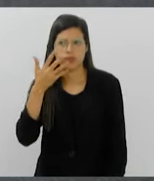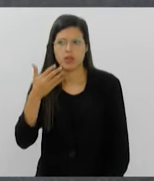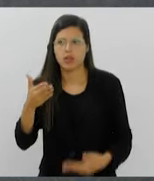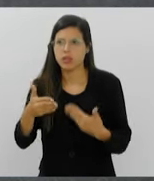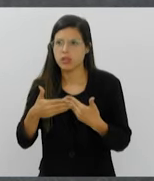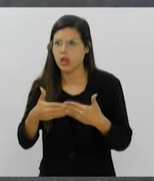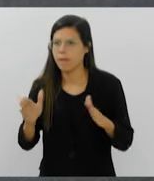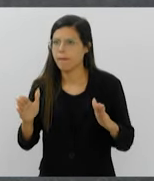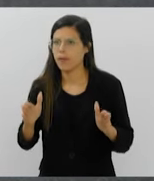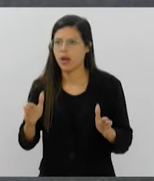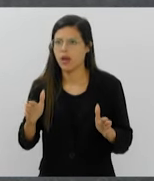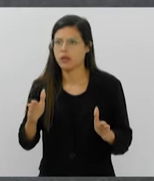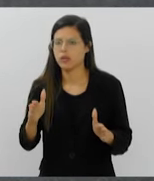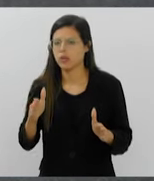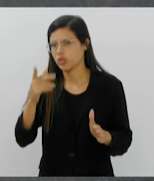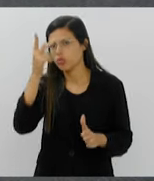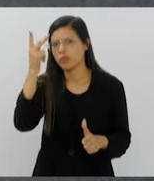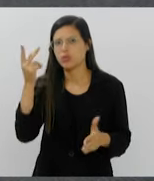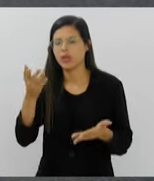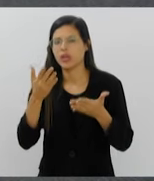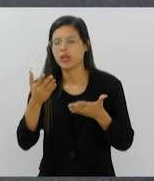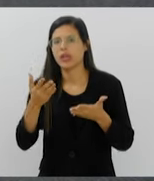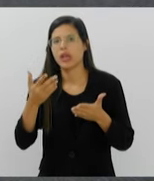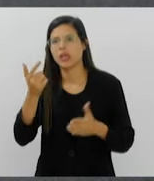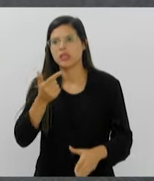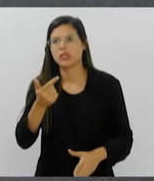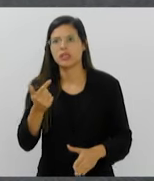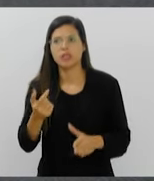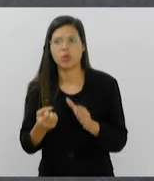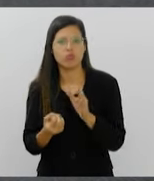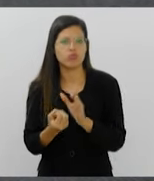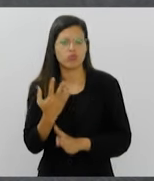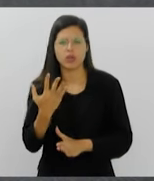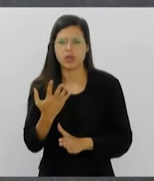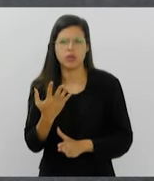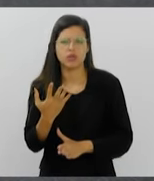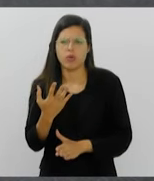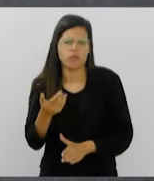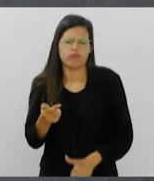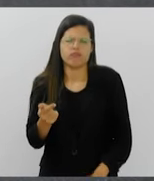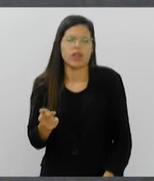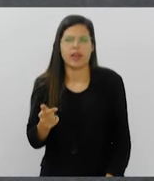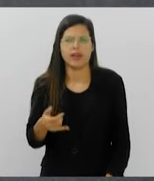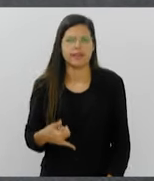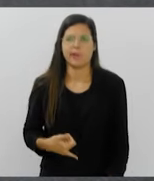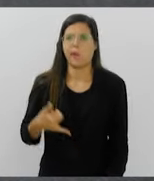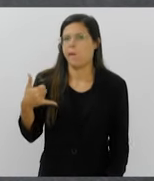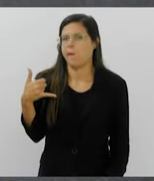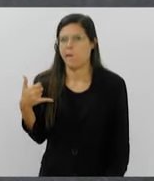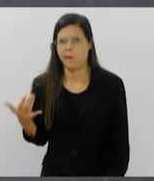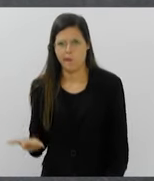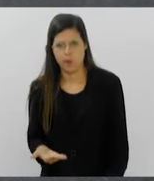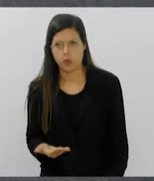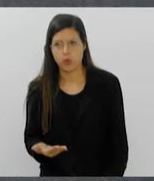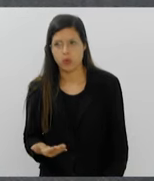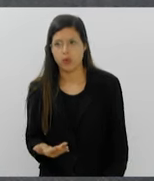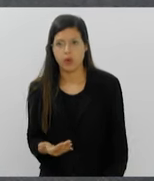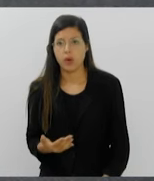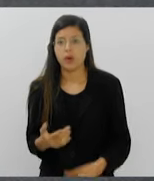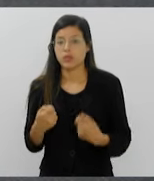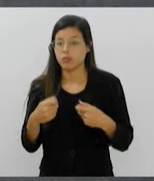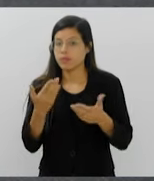que queira ser coautor. Não tem vaidade de querer que nós sejamos os idealizadores, não. O que a gente tem que acabar é